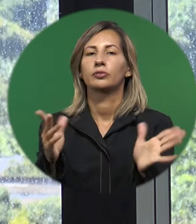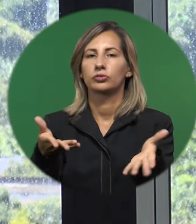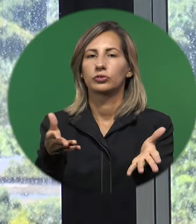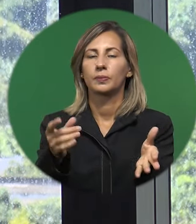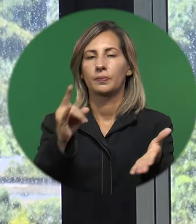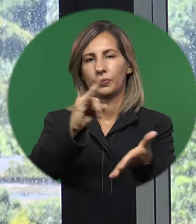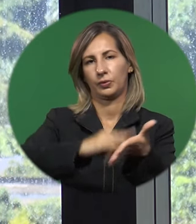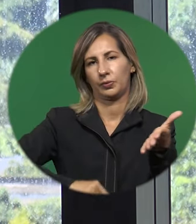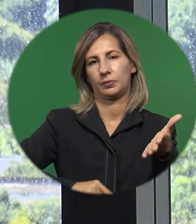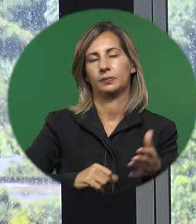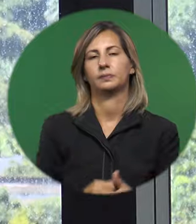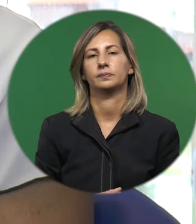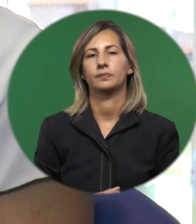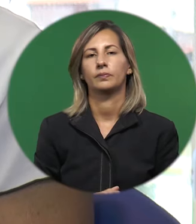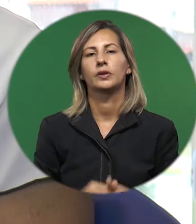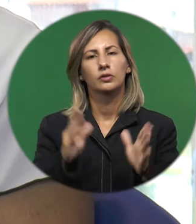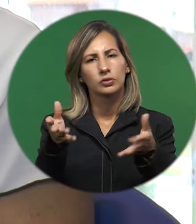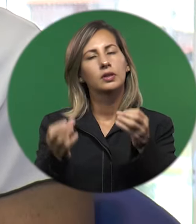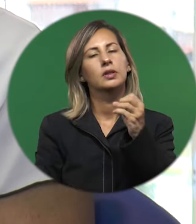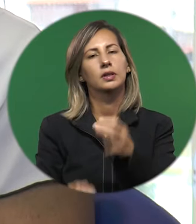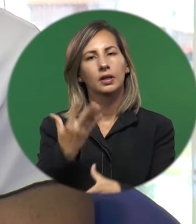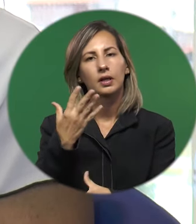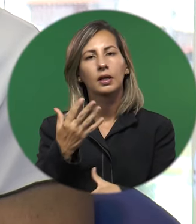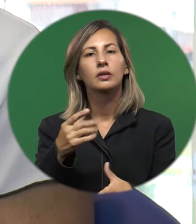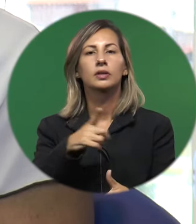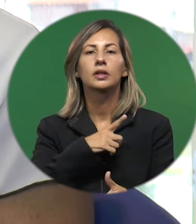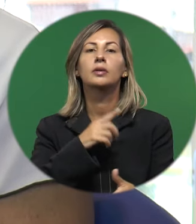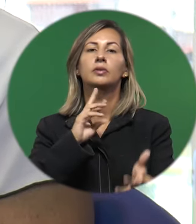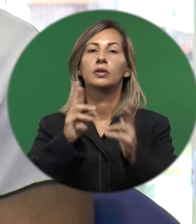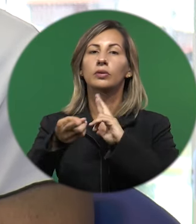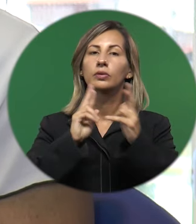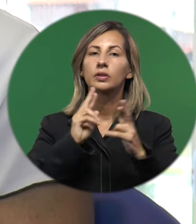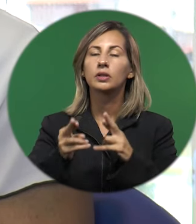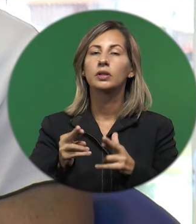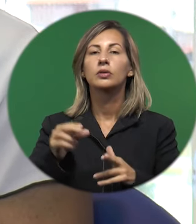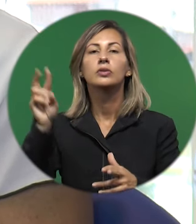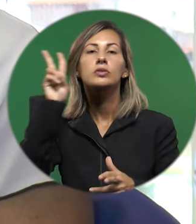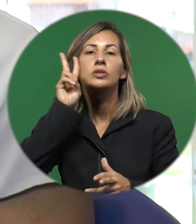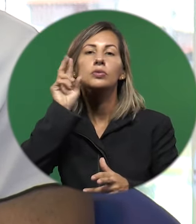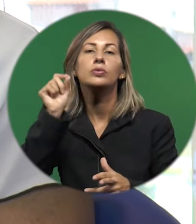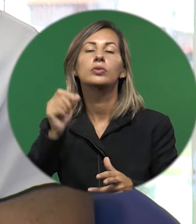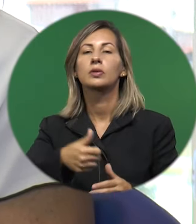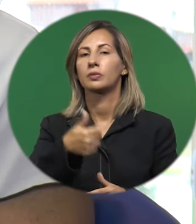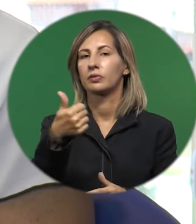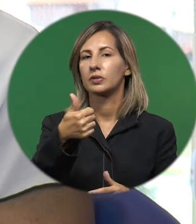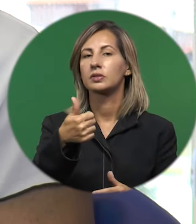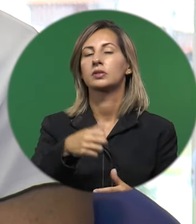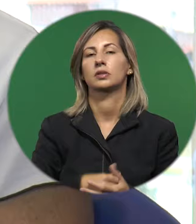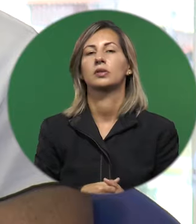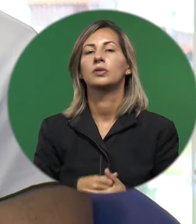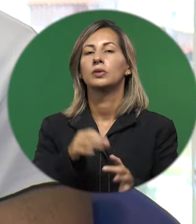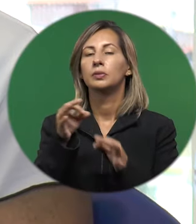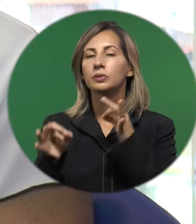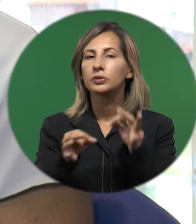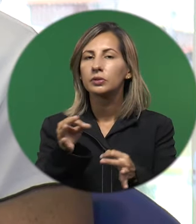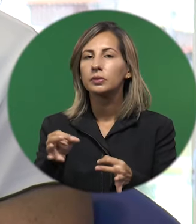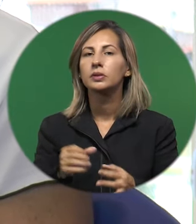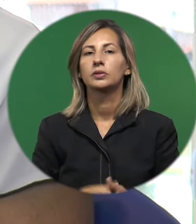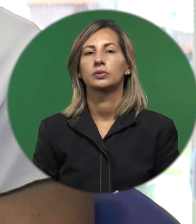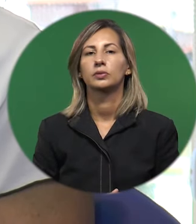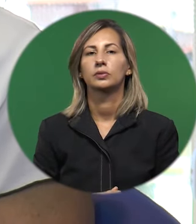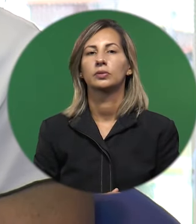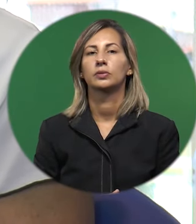a elaboração desse documento? O planejamento já foi elaborado, nós teremos uma reunião na segunda-feira para aprovação desse